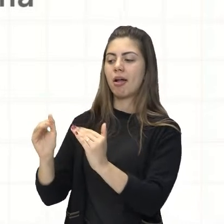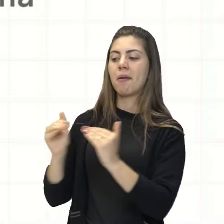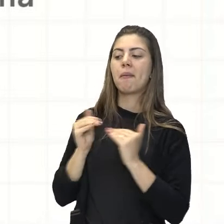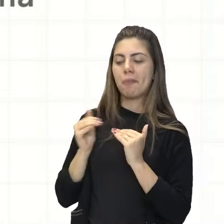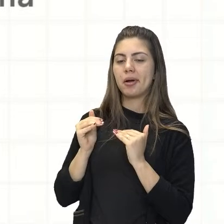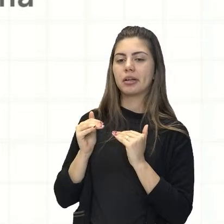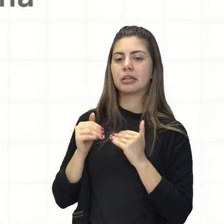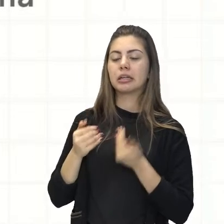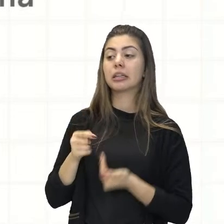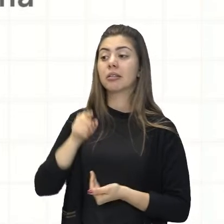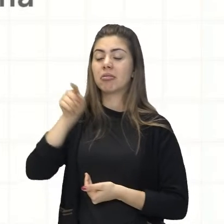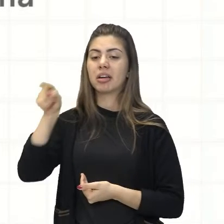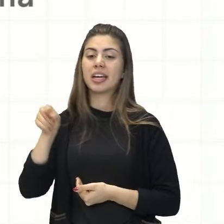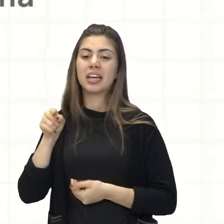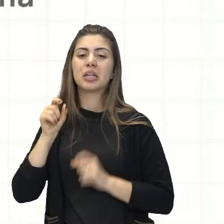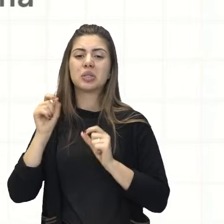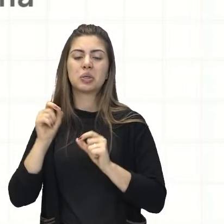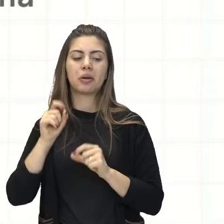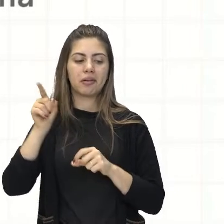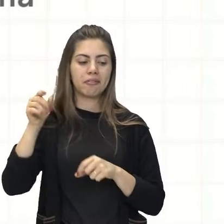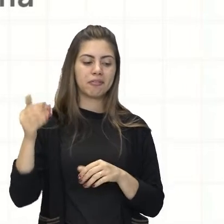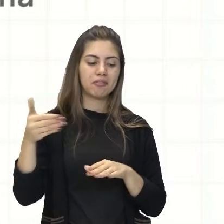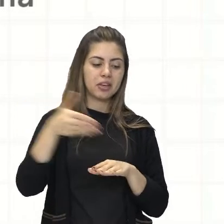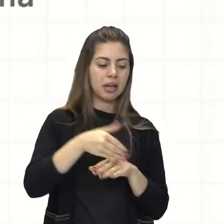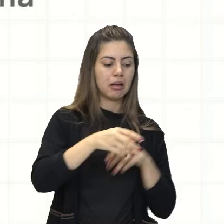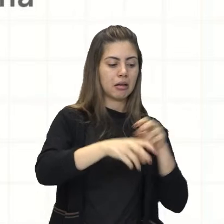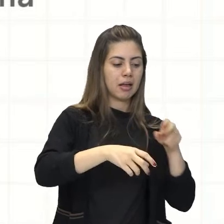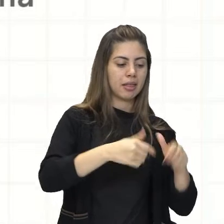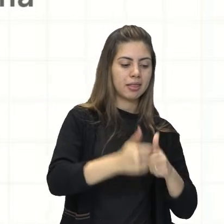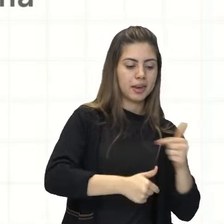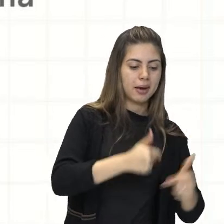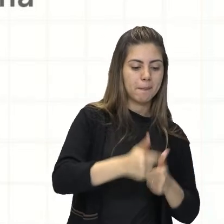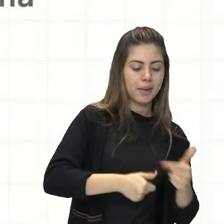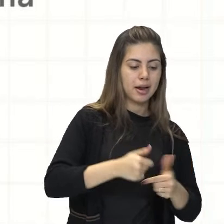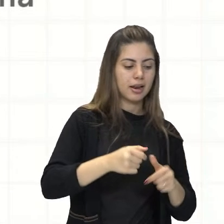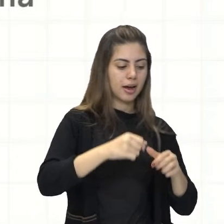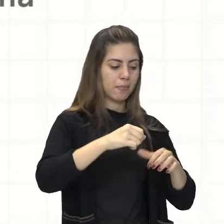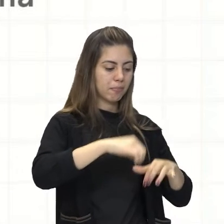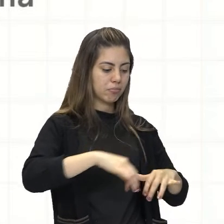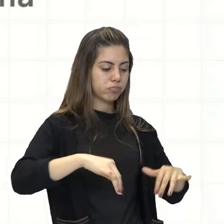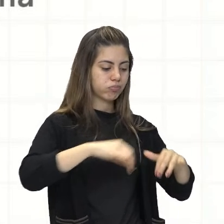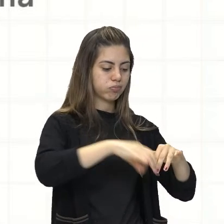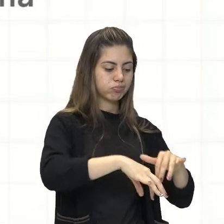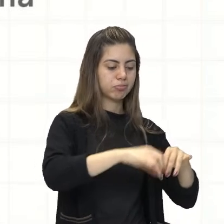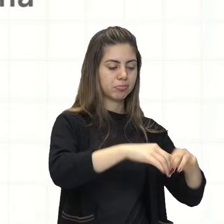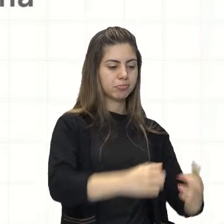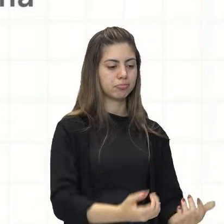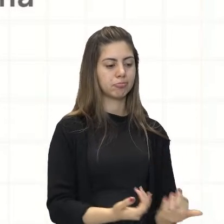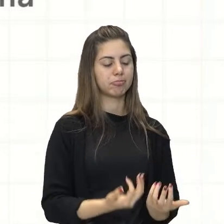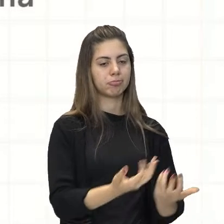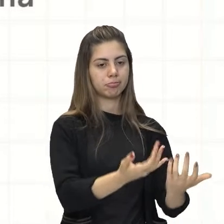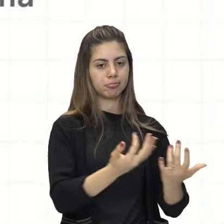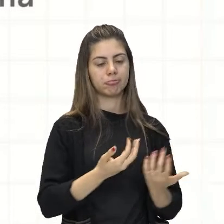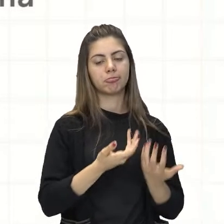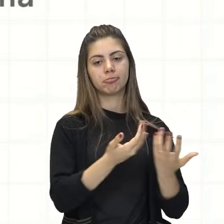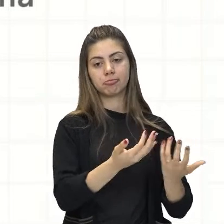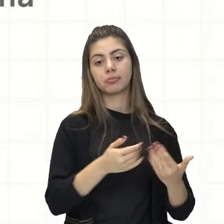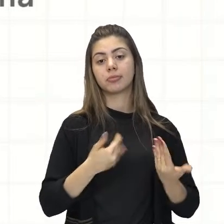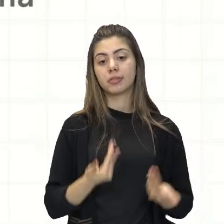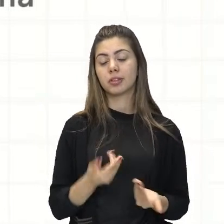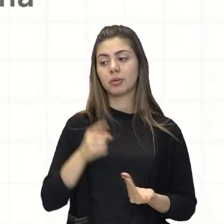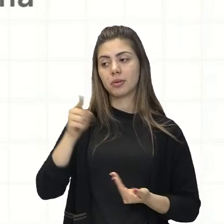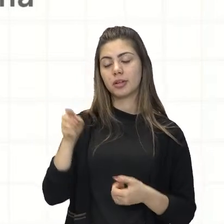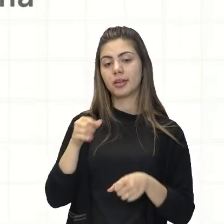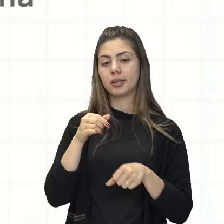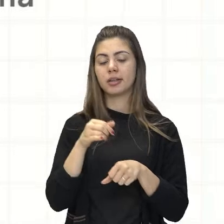para trabalhar nas plantações de açúcar, depois nas plantações de café, e acabaram desenvolvendo várias